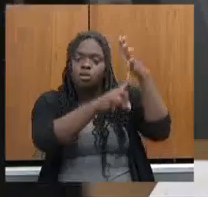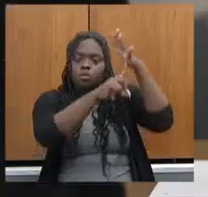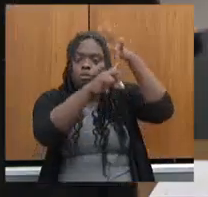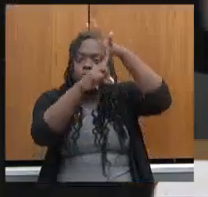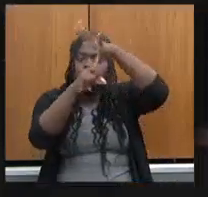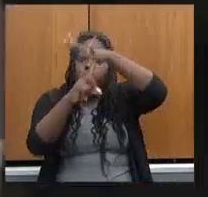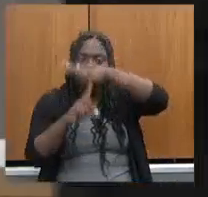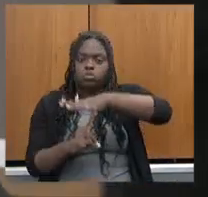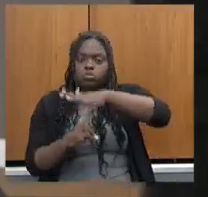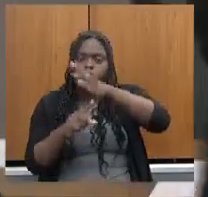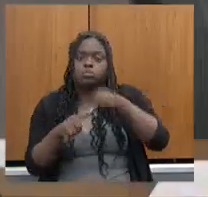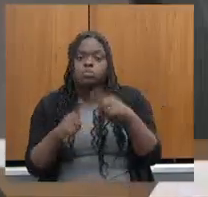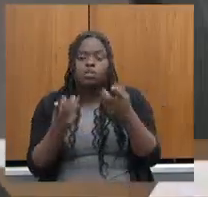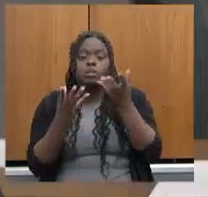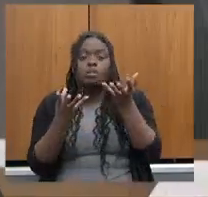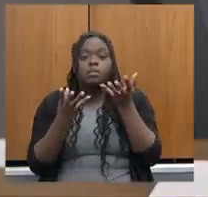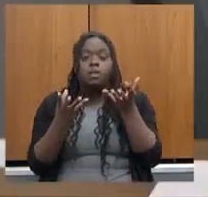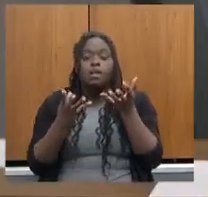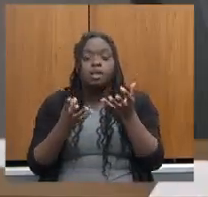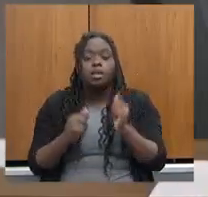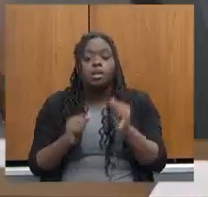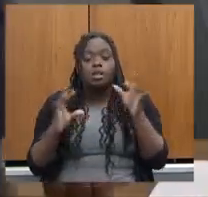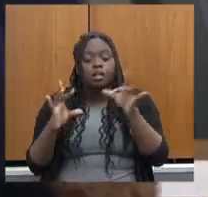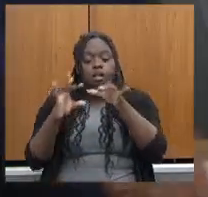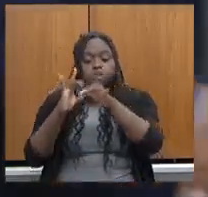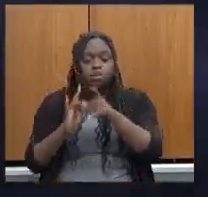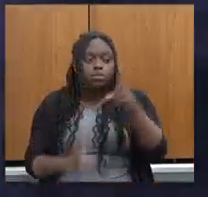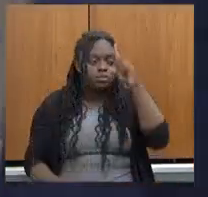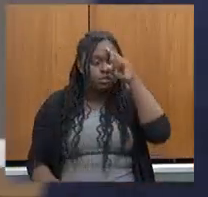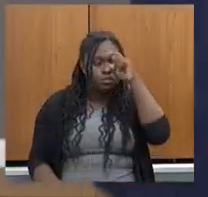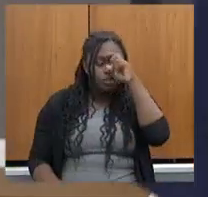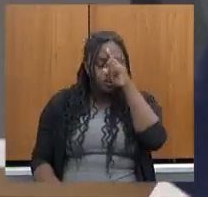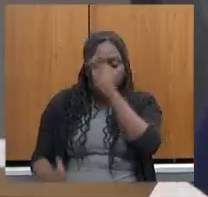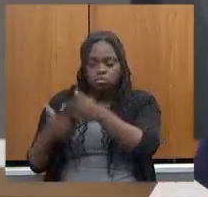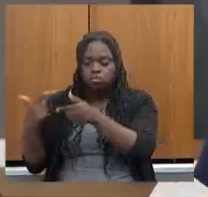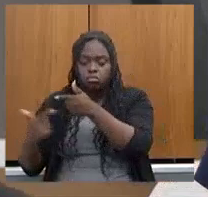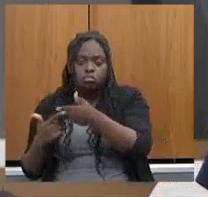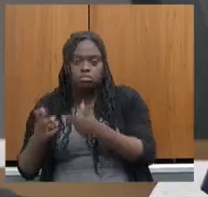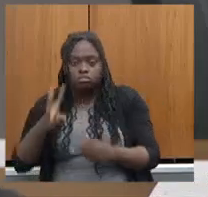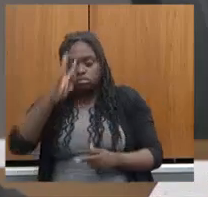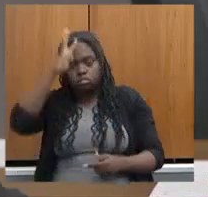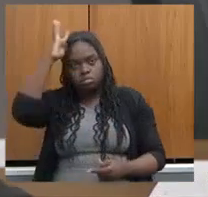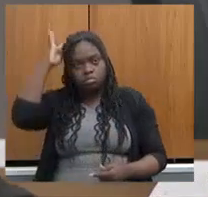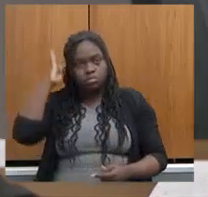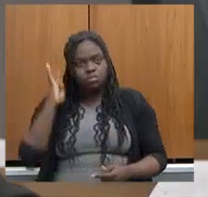fazer aqui uma ligação com o hospital com o trabalho do bombeiro